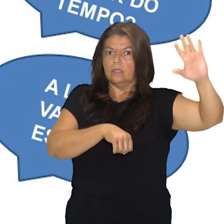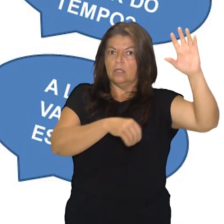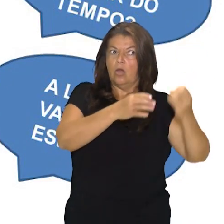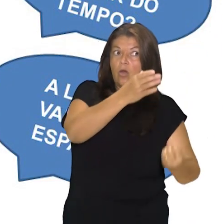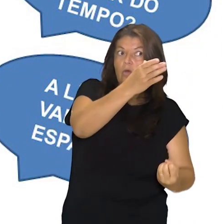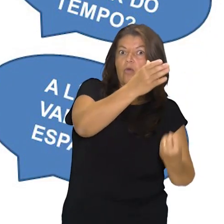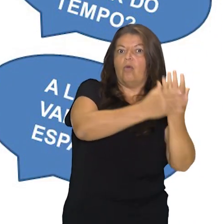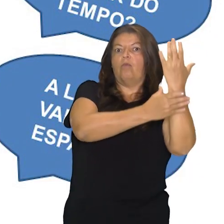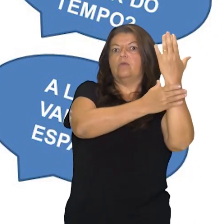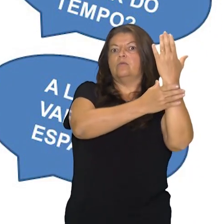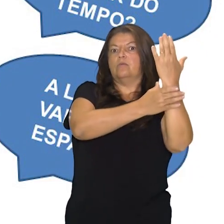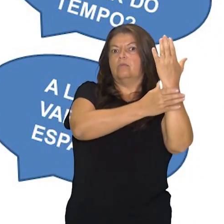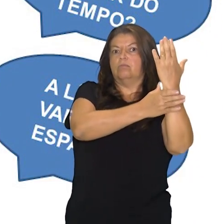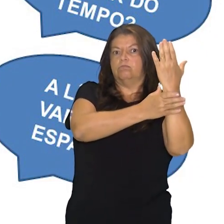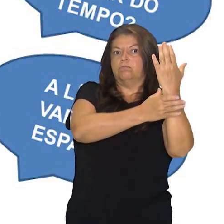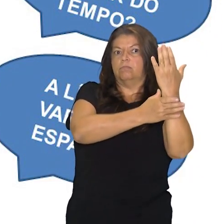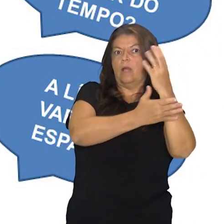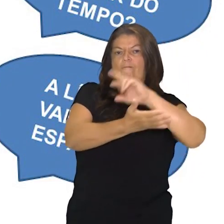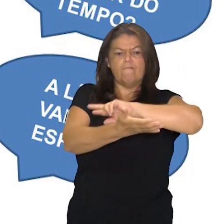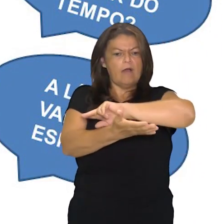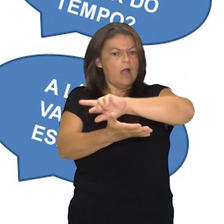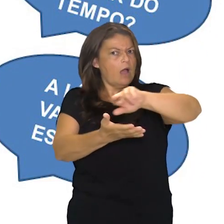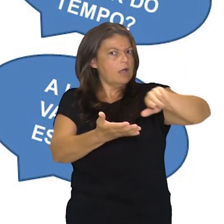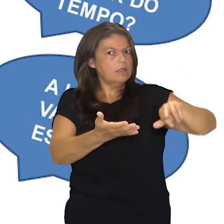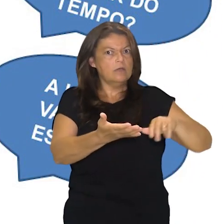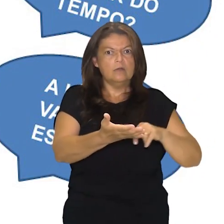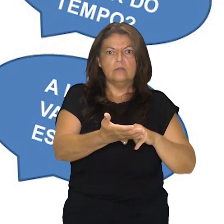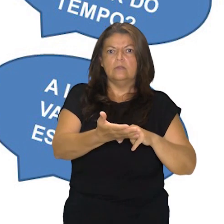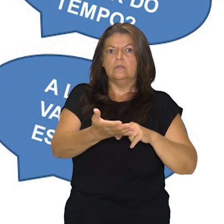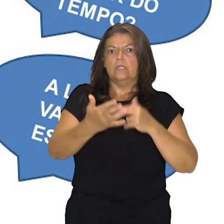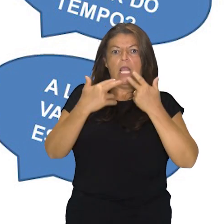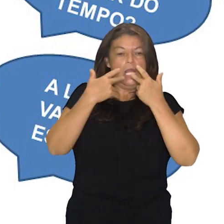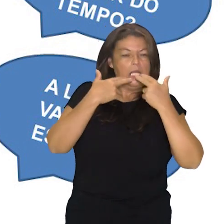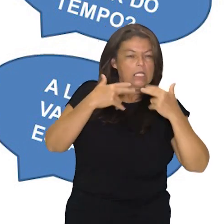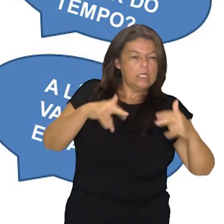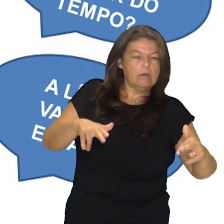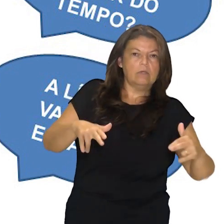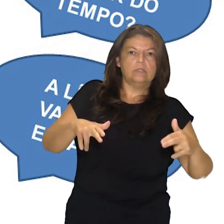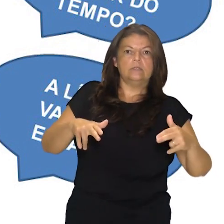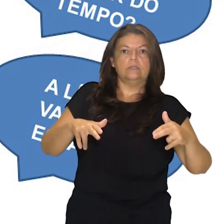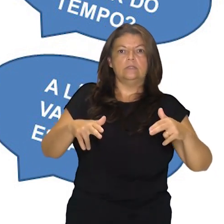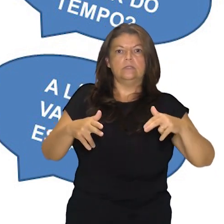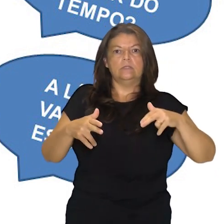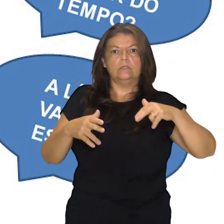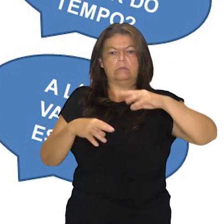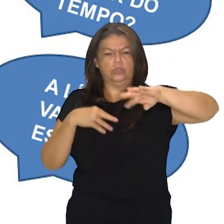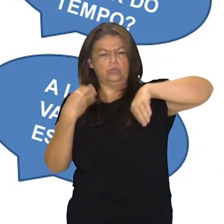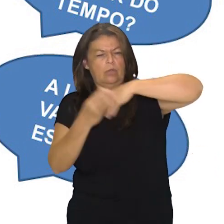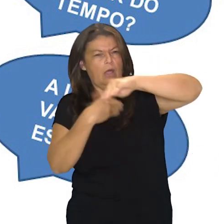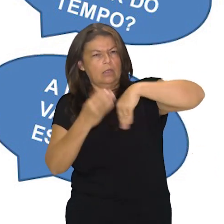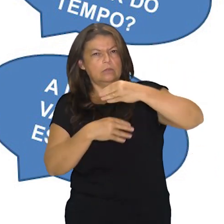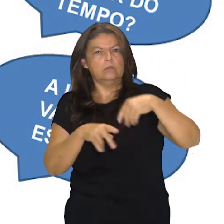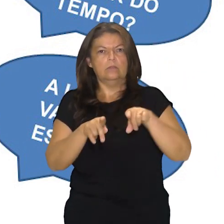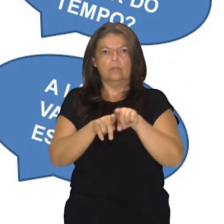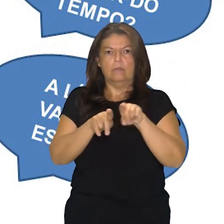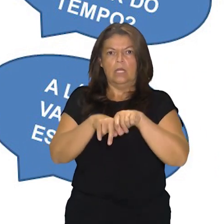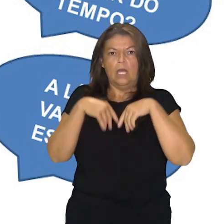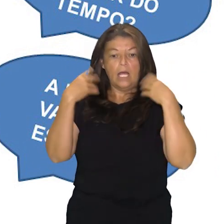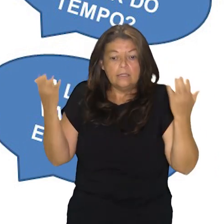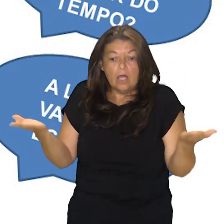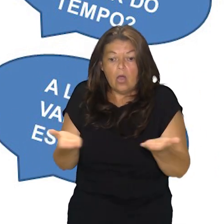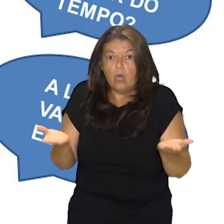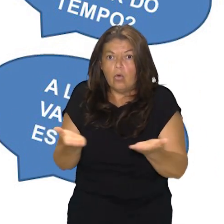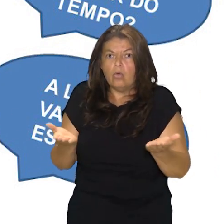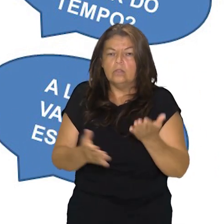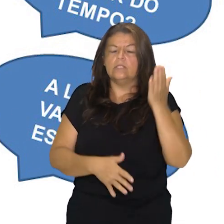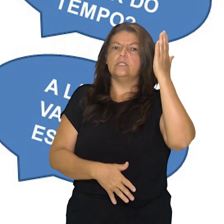a vários idiomas, inclusive a língua portuguesa, tal qual temos hoje.